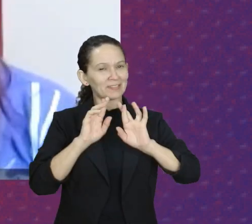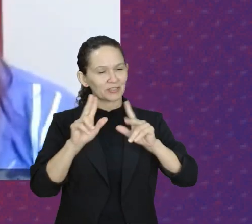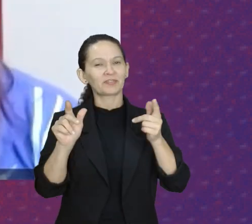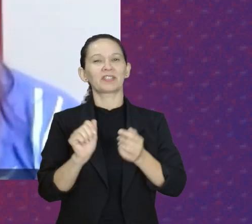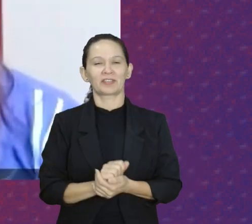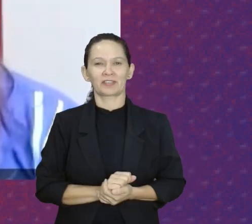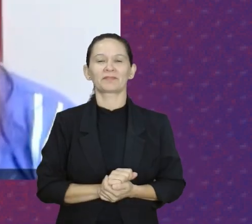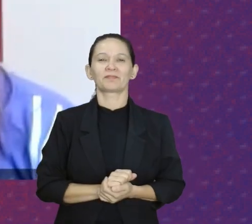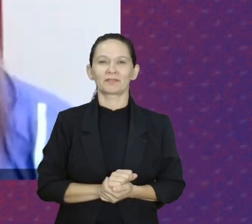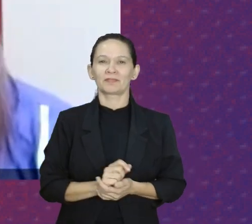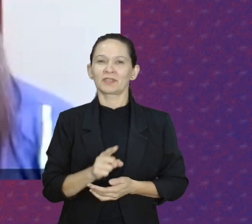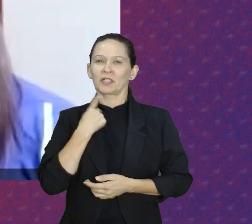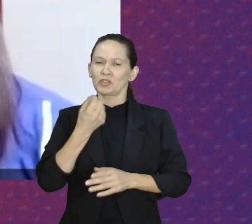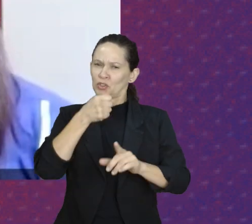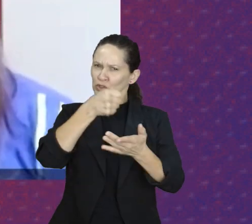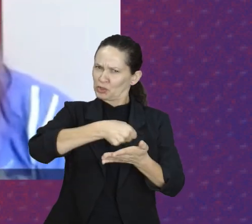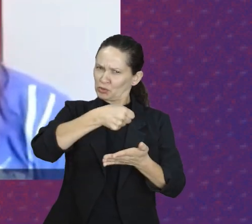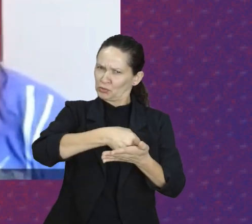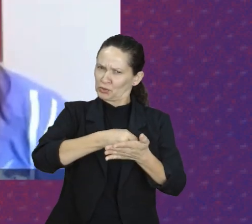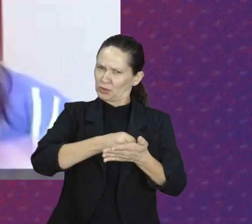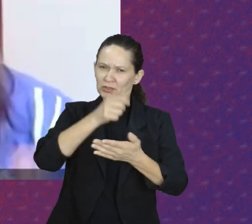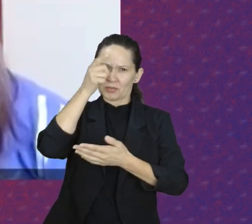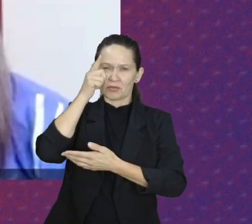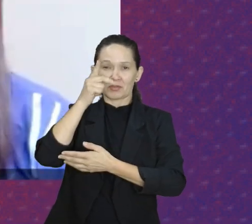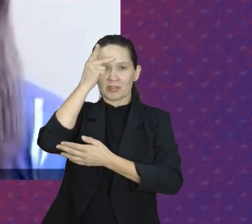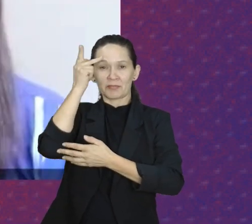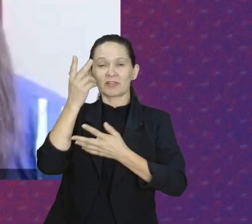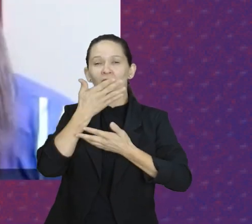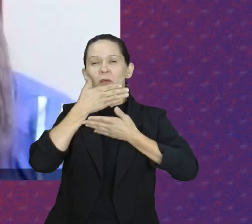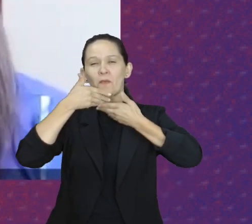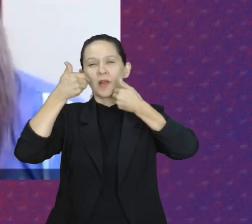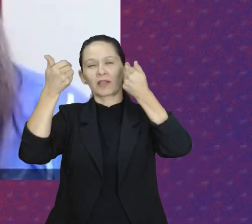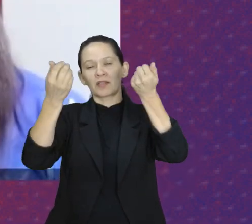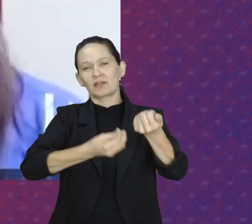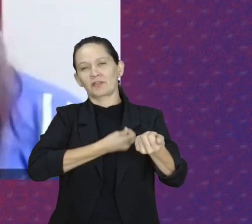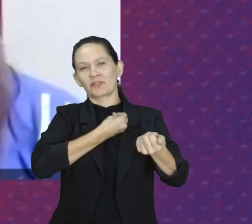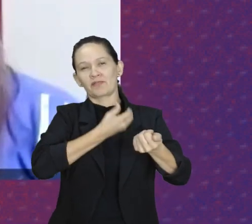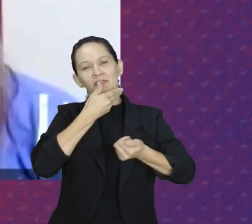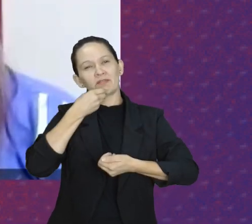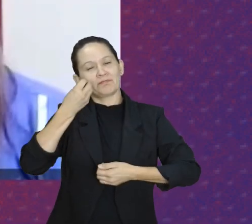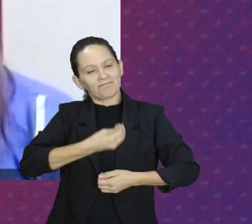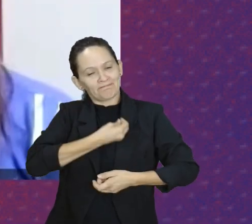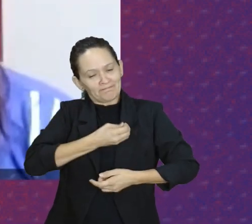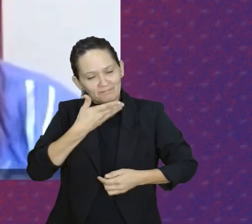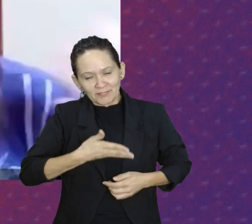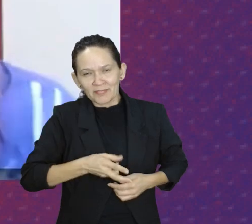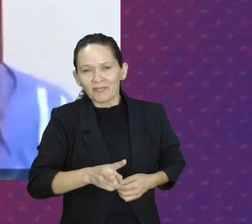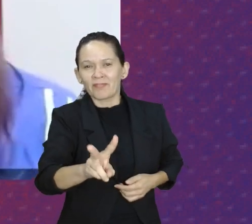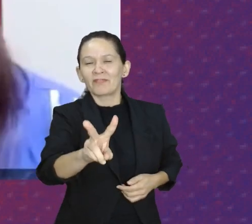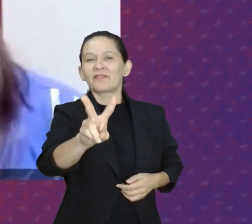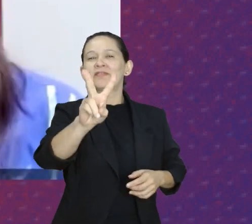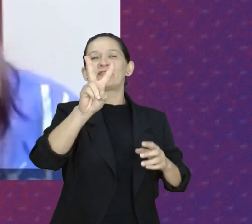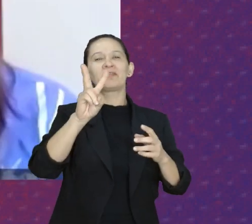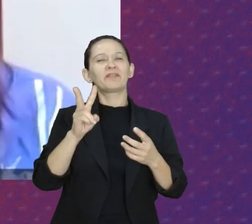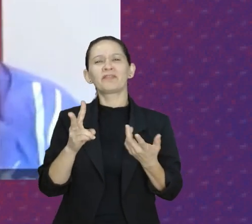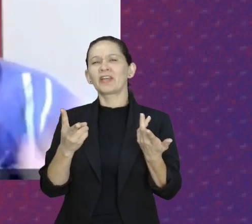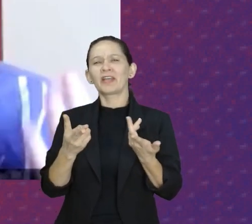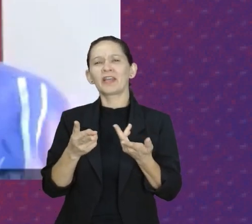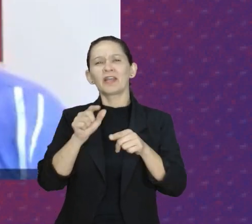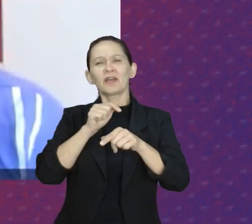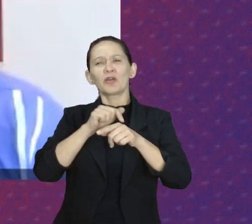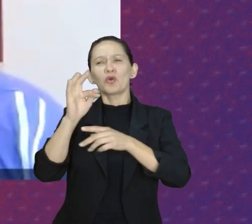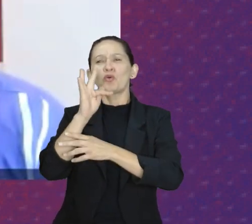né? A nossa luta, inclusive, para que as pessoas tenham qualidade de vida para viver no seu momento de